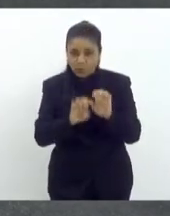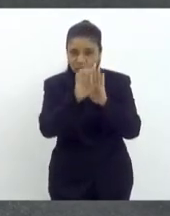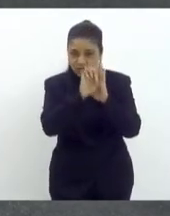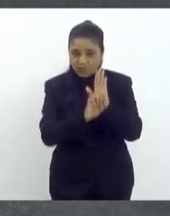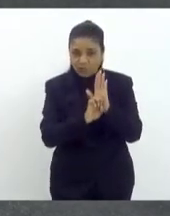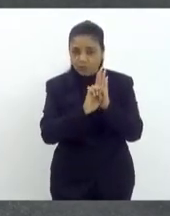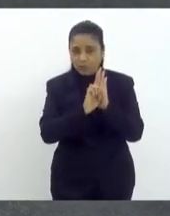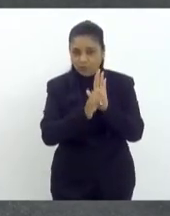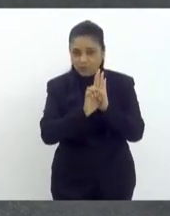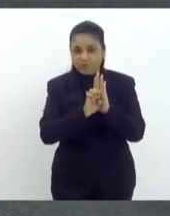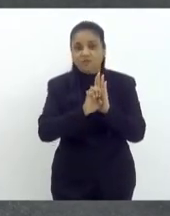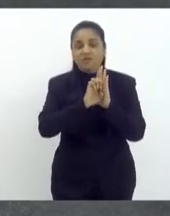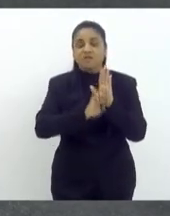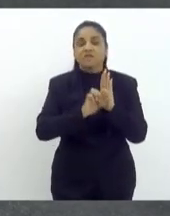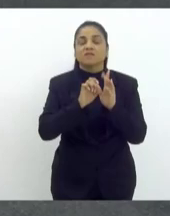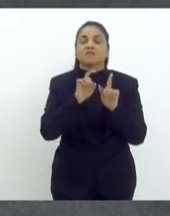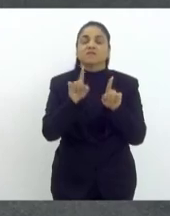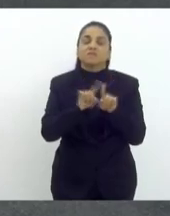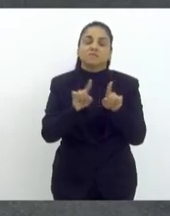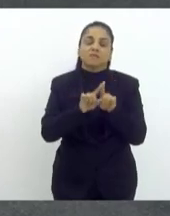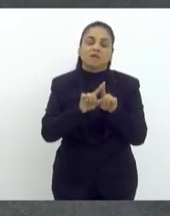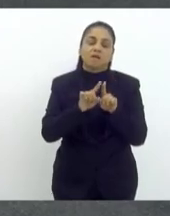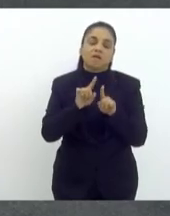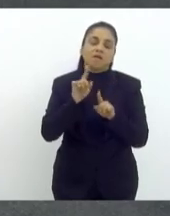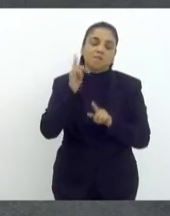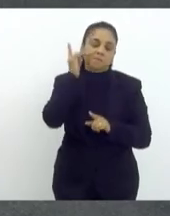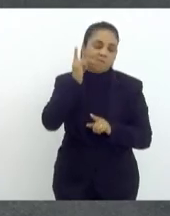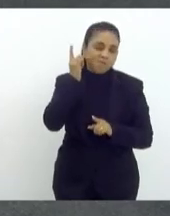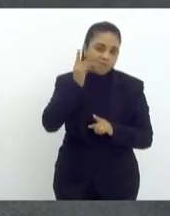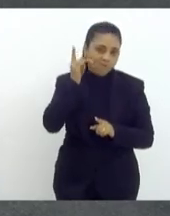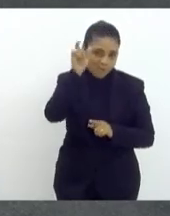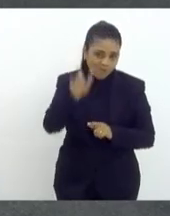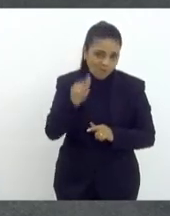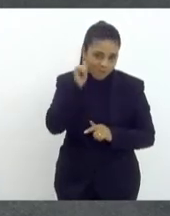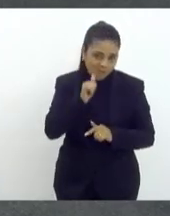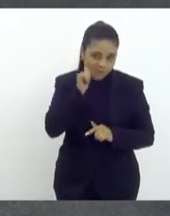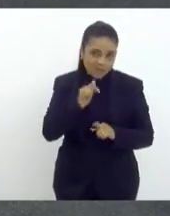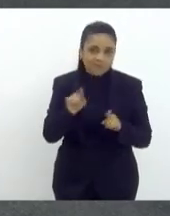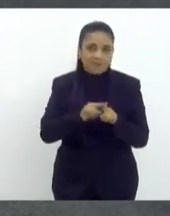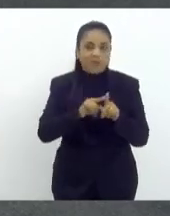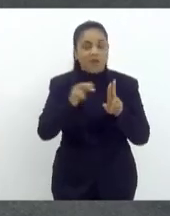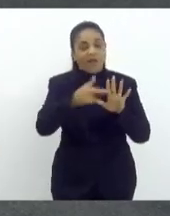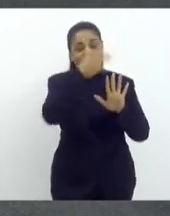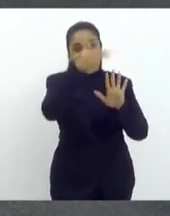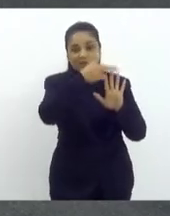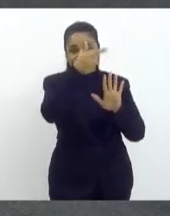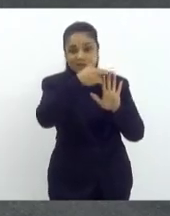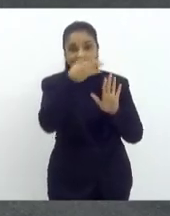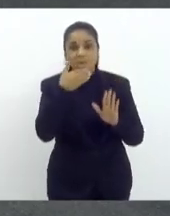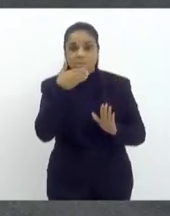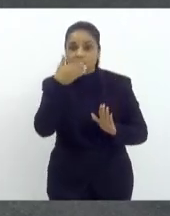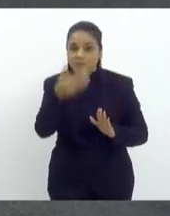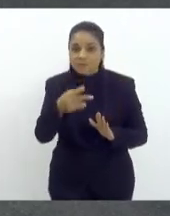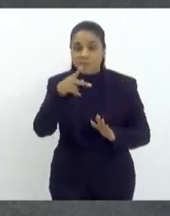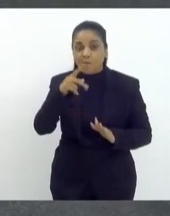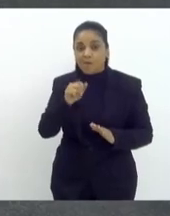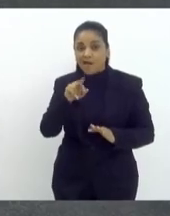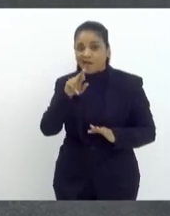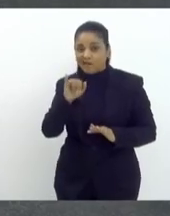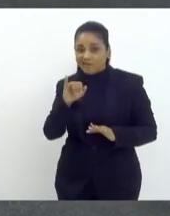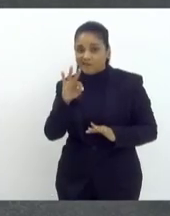que dá Procuradoria da mulher é autora do projeto de resolução para pedir paridade na mesa